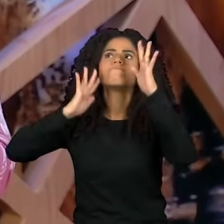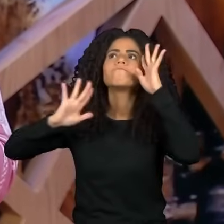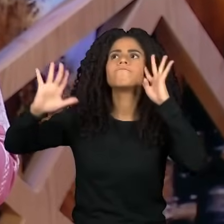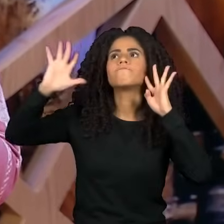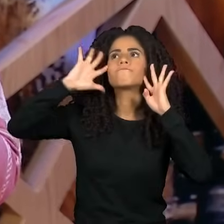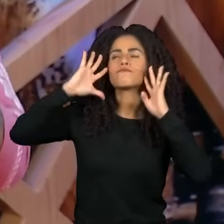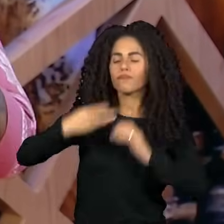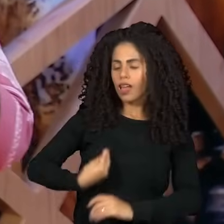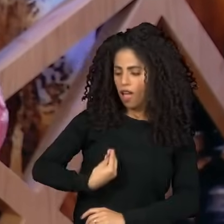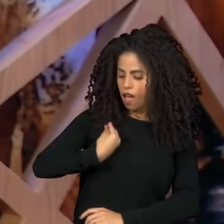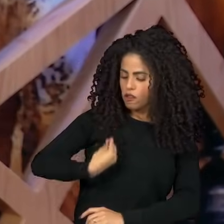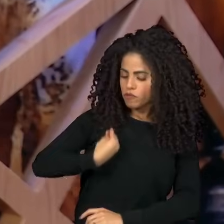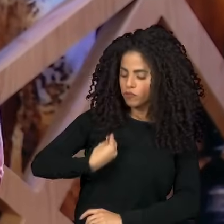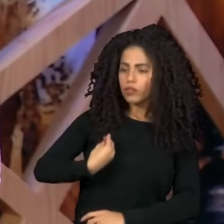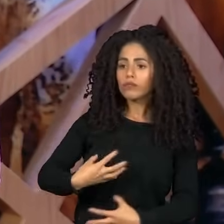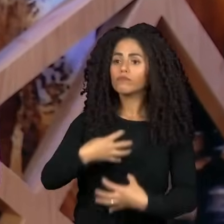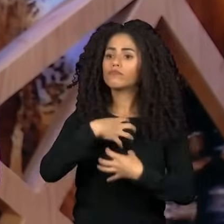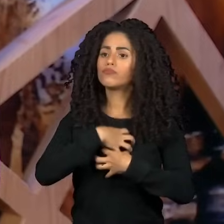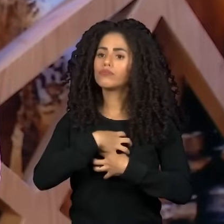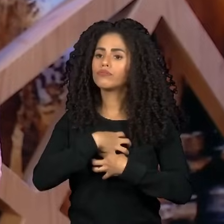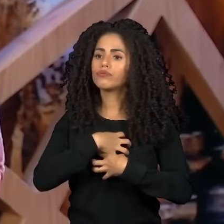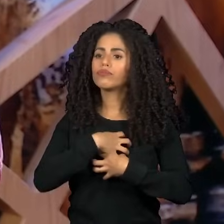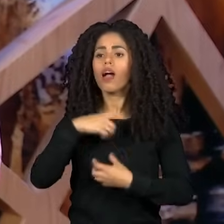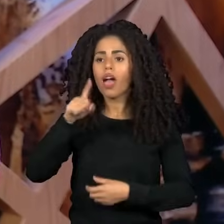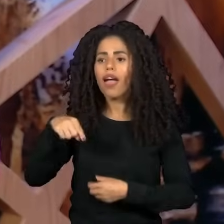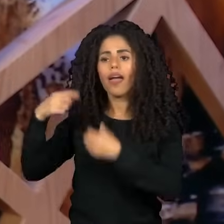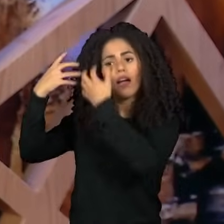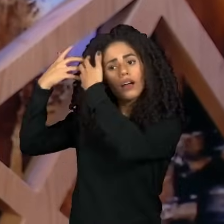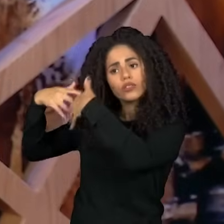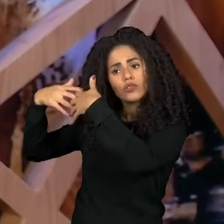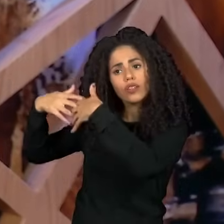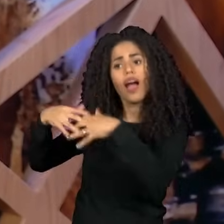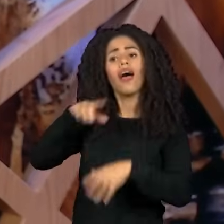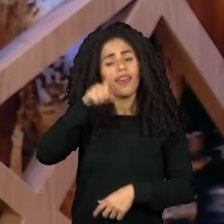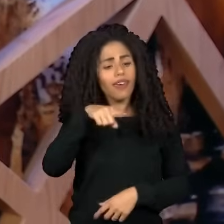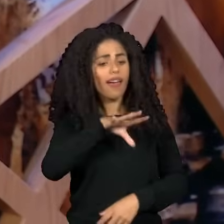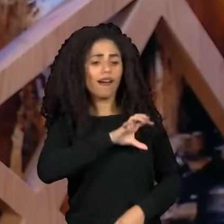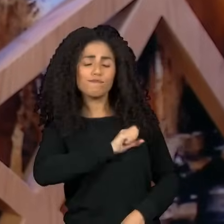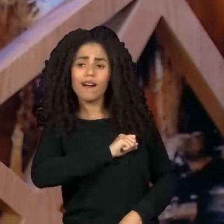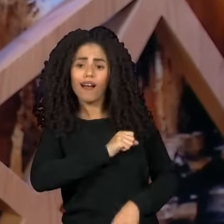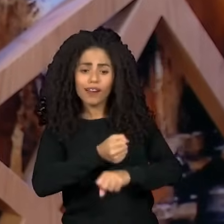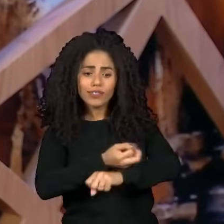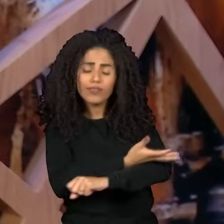vida sentindo é racionalizar também. Então, o amor e a razão e o